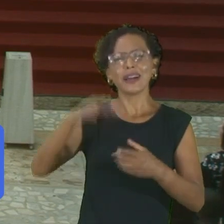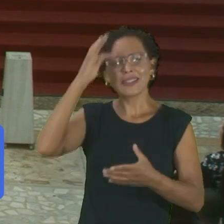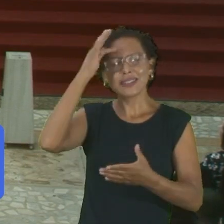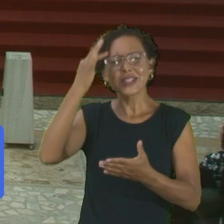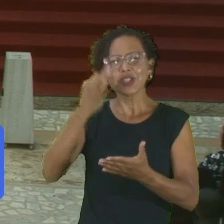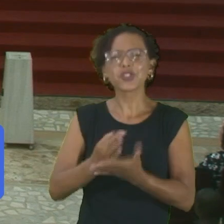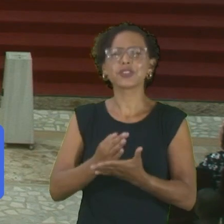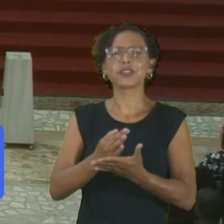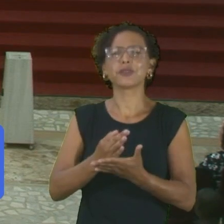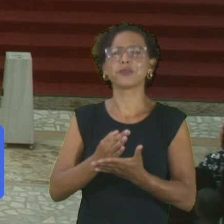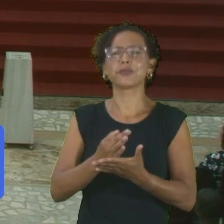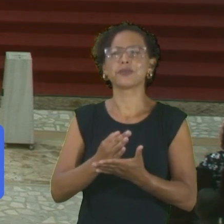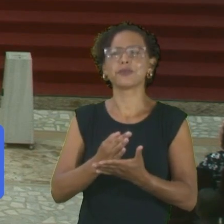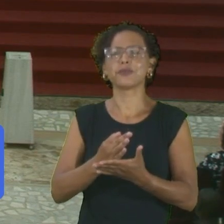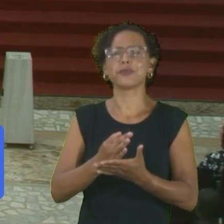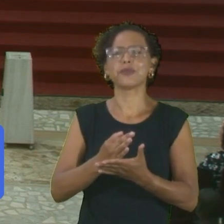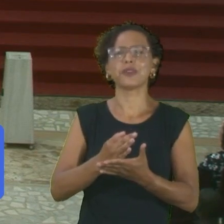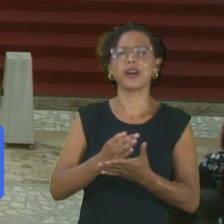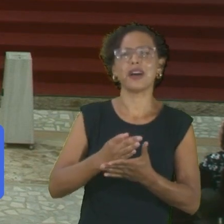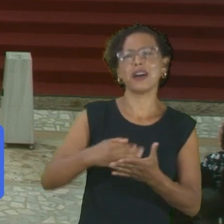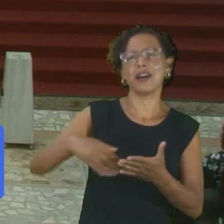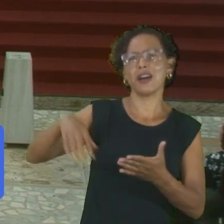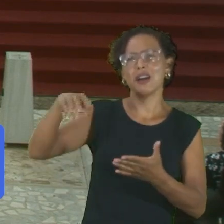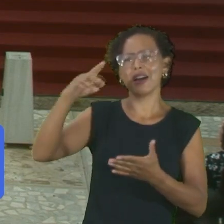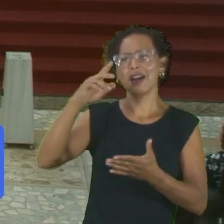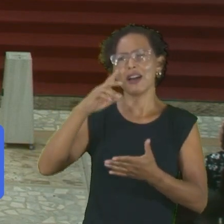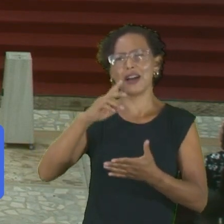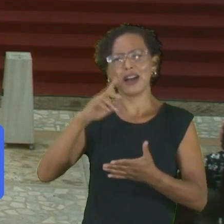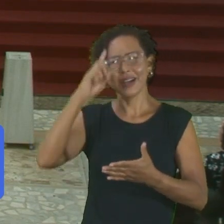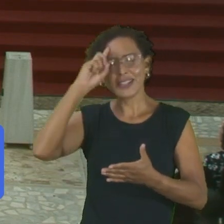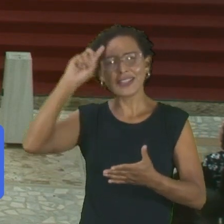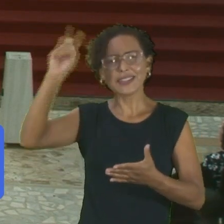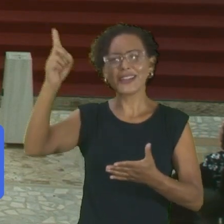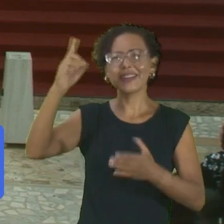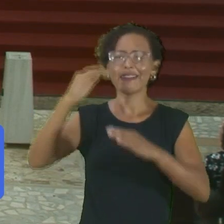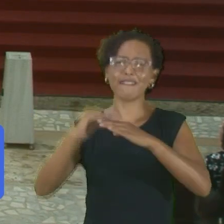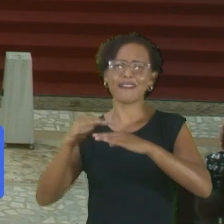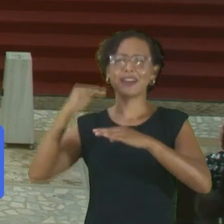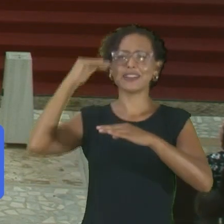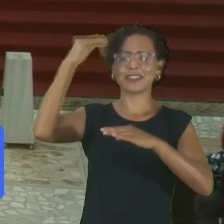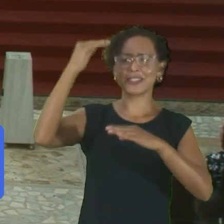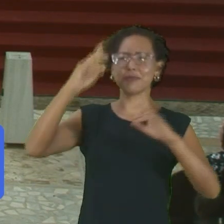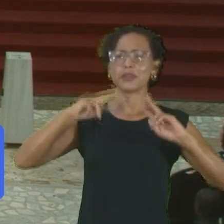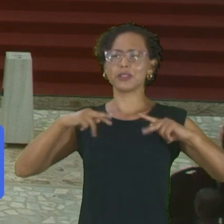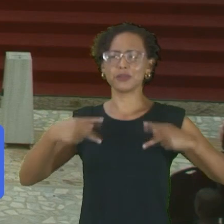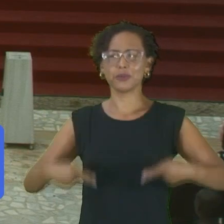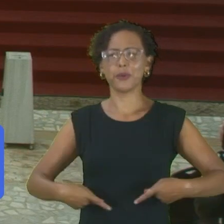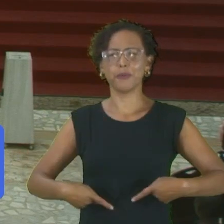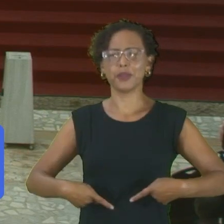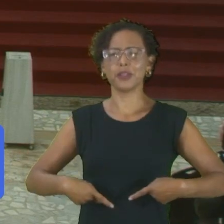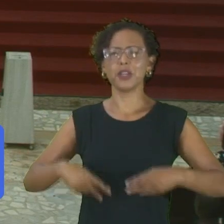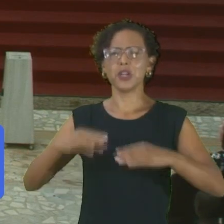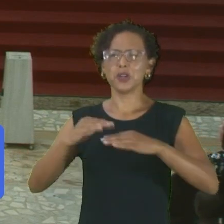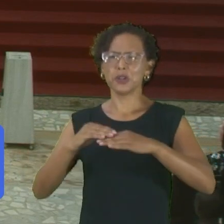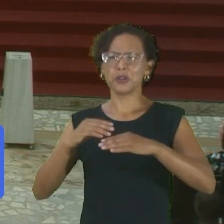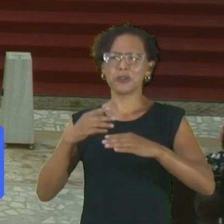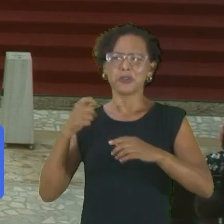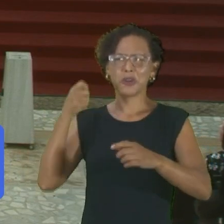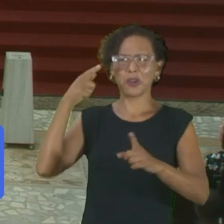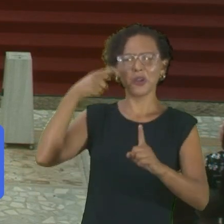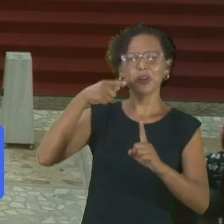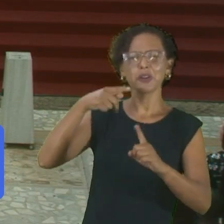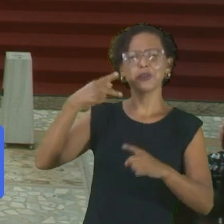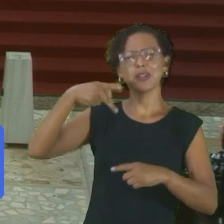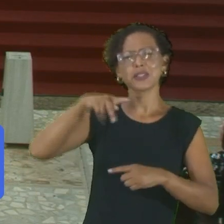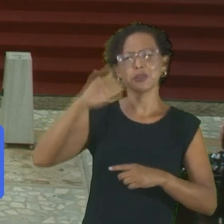ideologia e colocam a ideologia acima do ser humano. colocam as suas ideias acima do ser